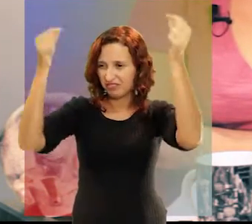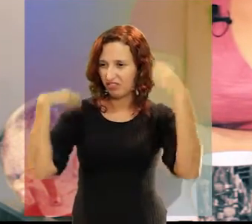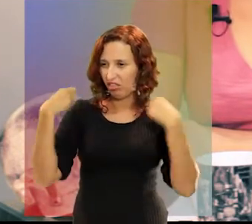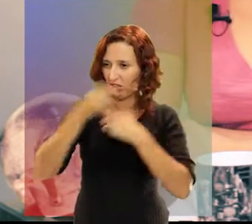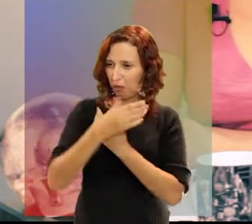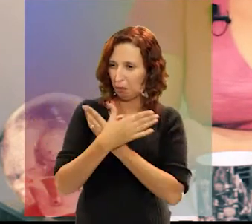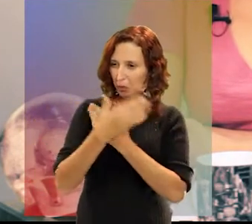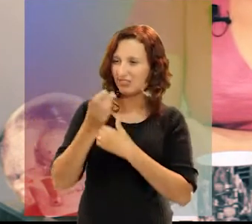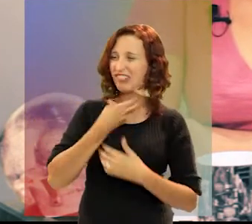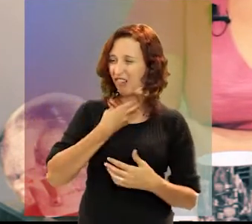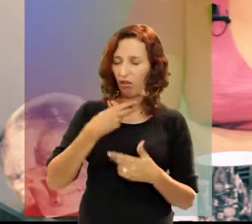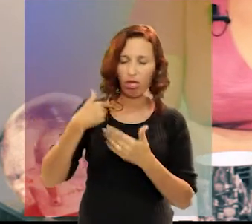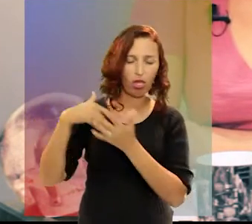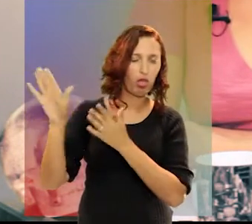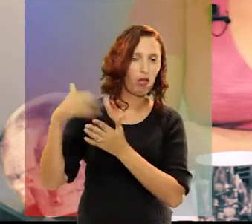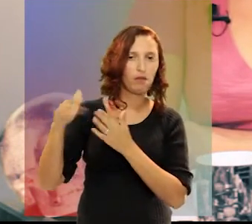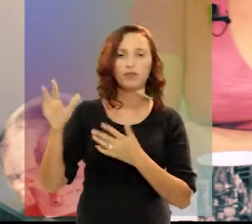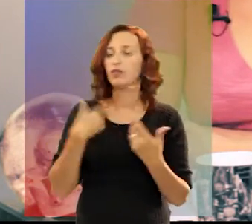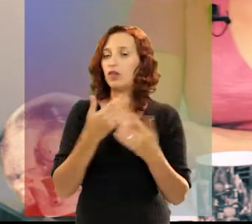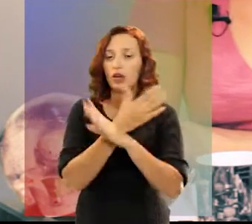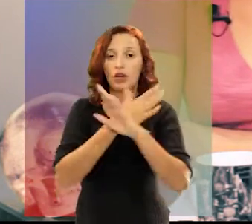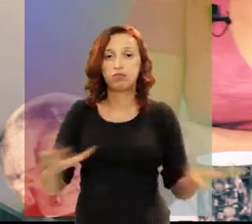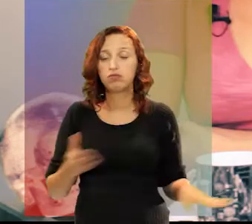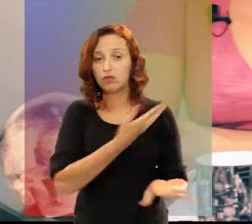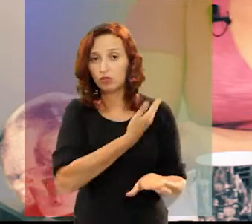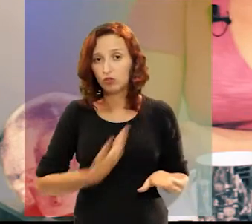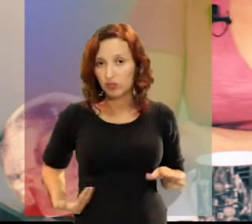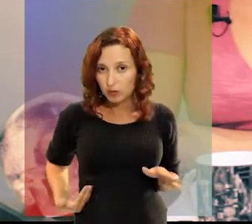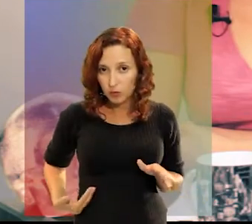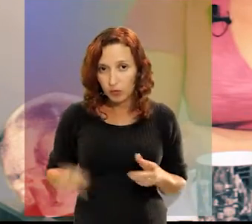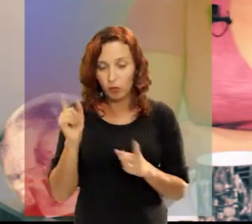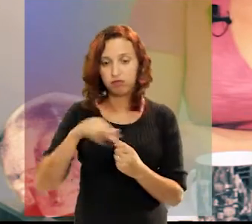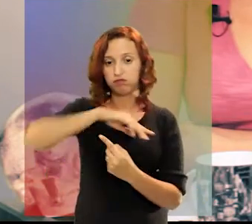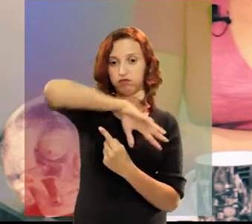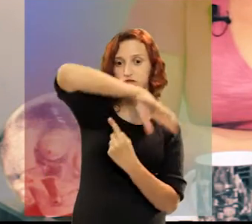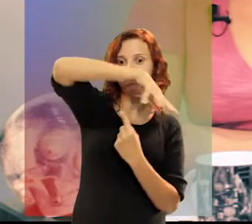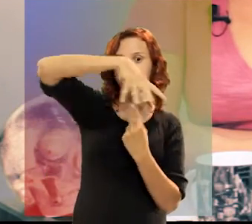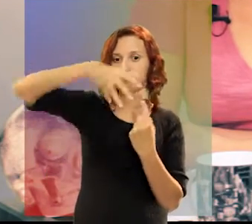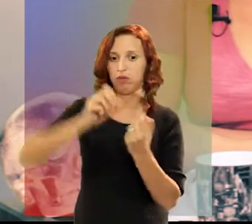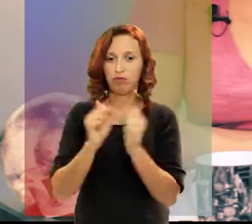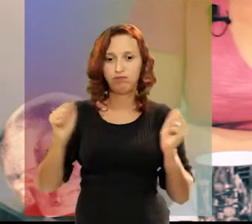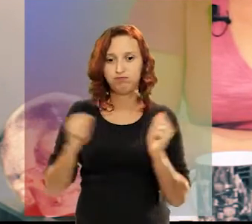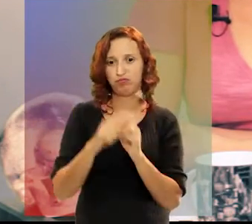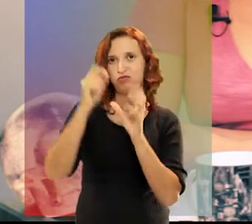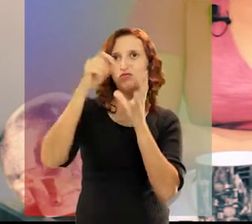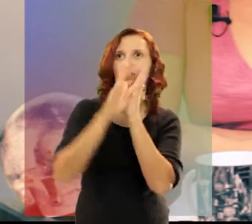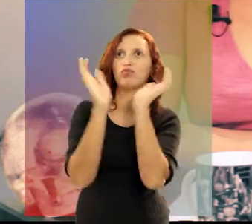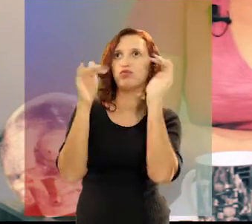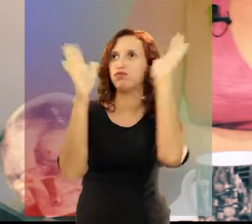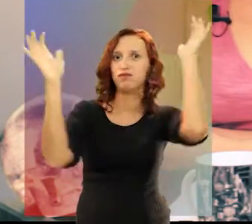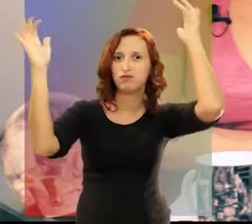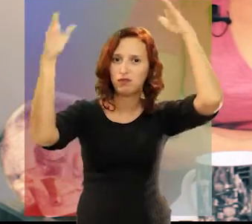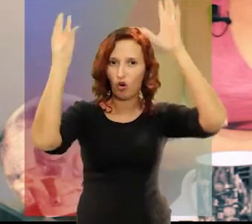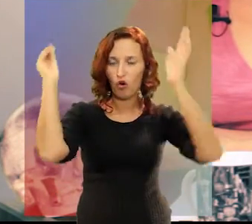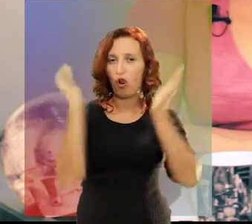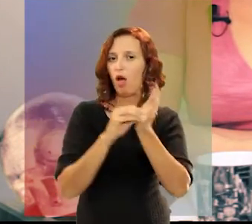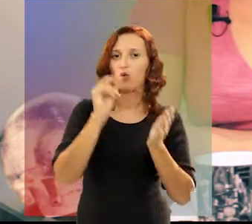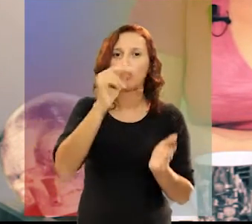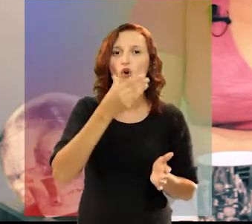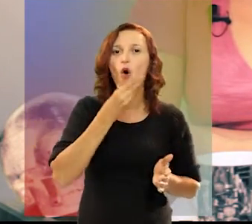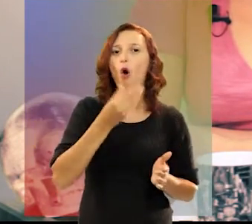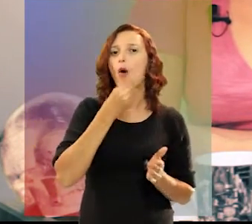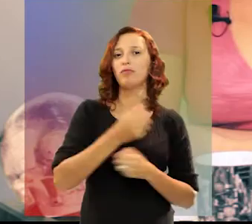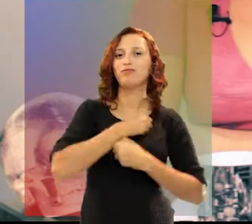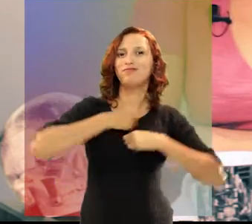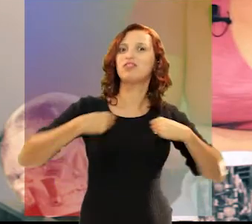vigilante fantasiado de morcego. Ele quer terminar o problema de Gotham. Em vez de cercar Gotham e fazer uma bomba atômica, ele bota o